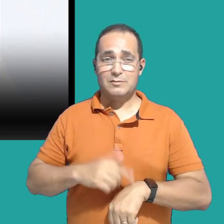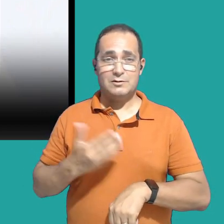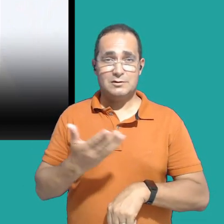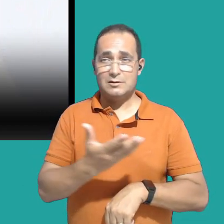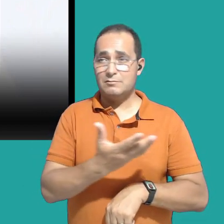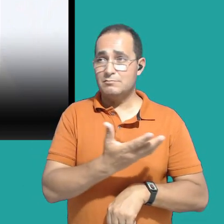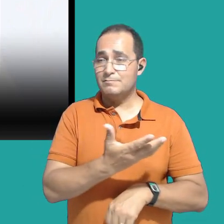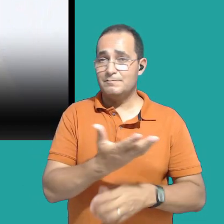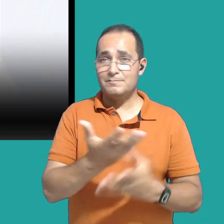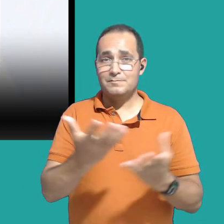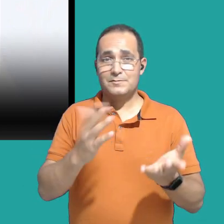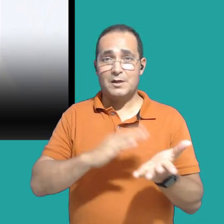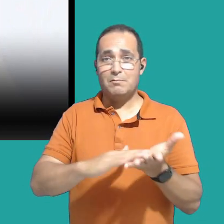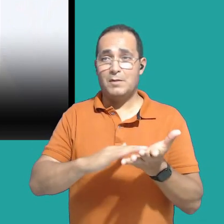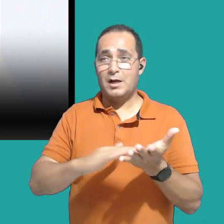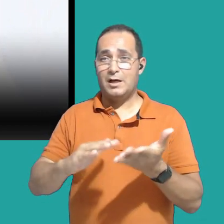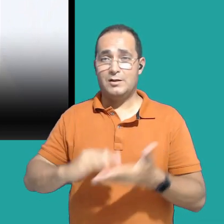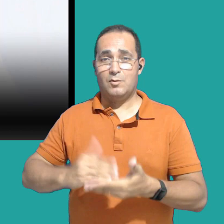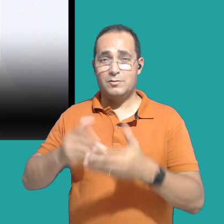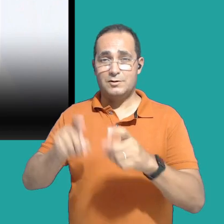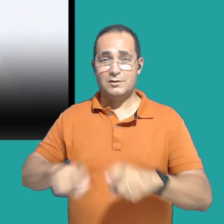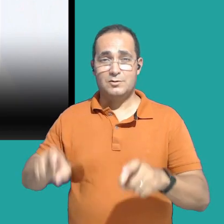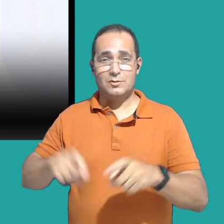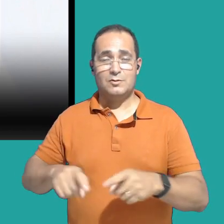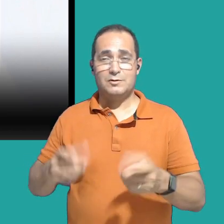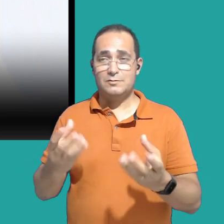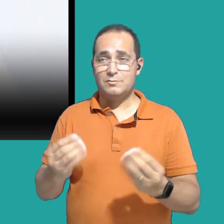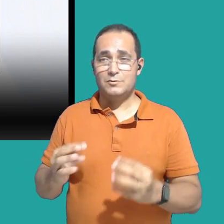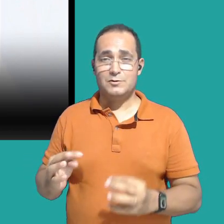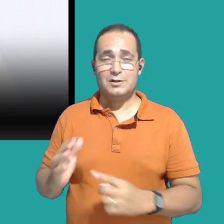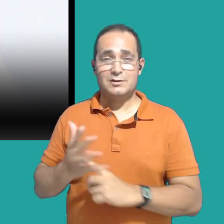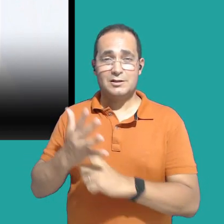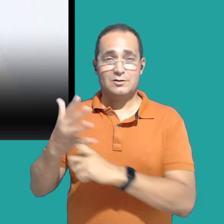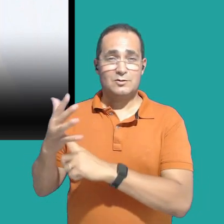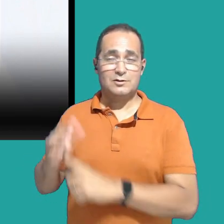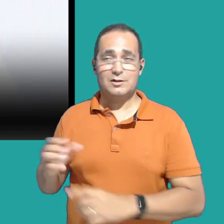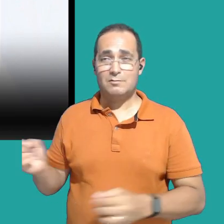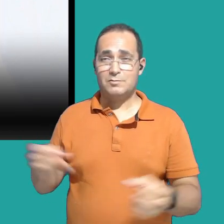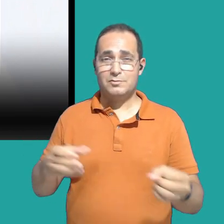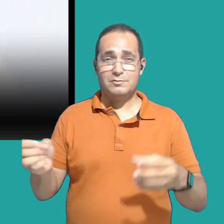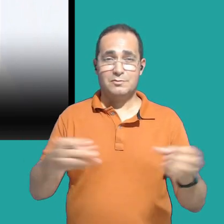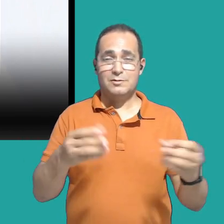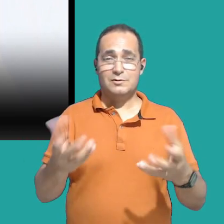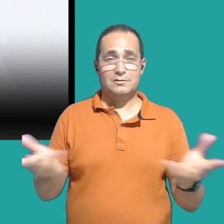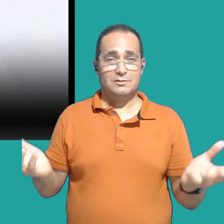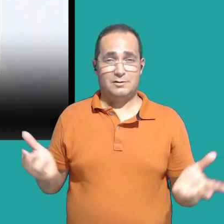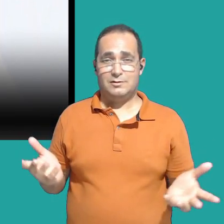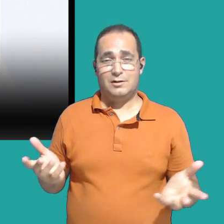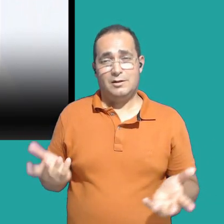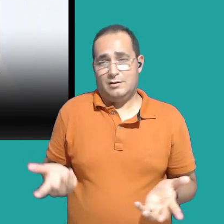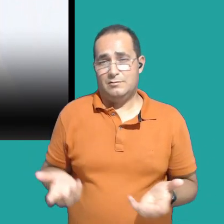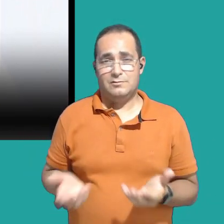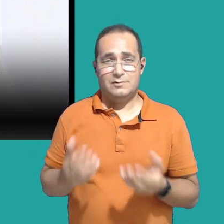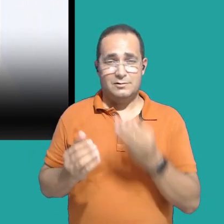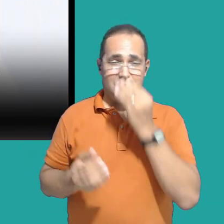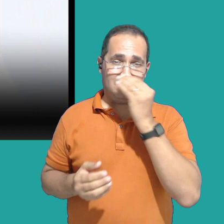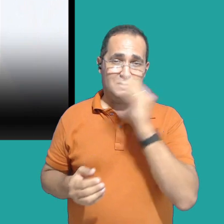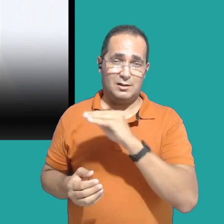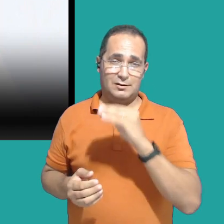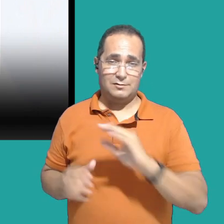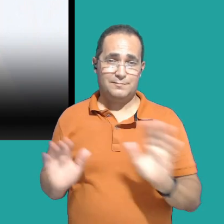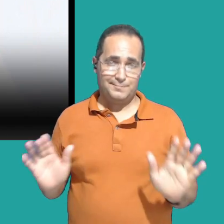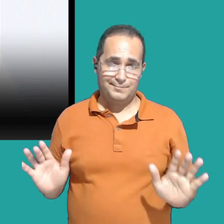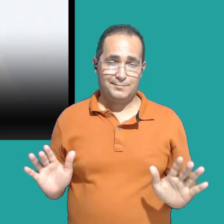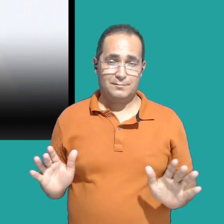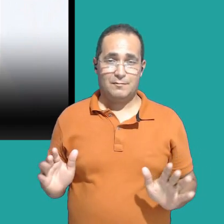acessibilidade em tempos em que existe hoje braille, computador, tanta coisa, tanta tecnologia, né? É um descaso, de certa forma.